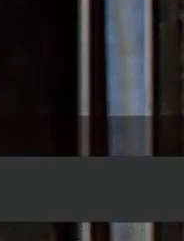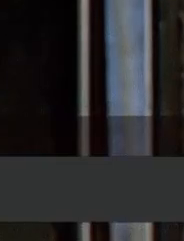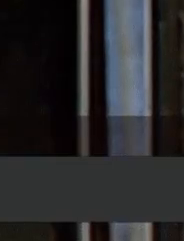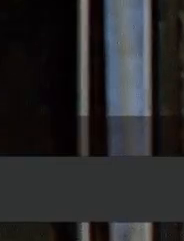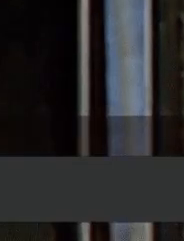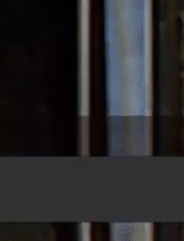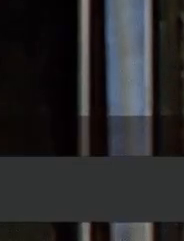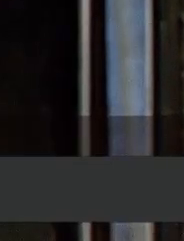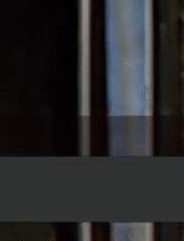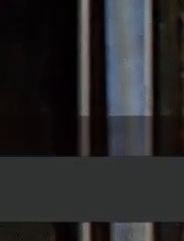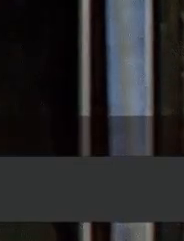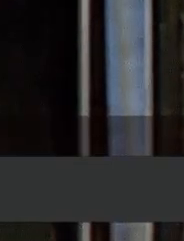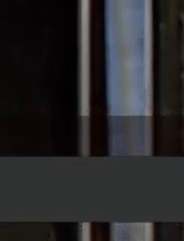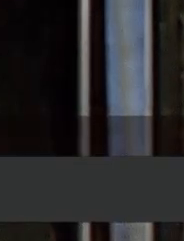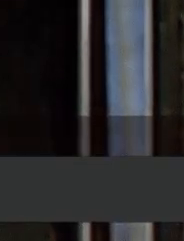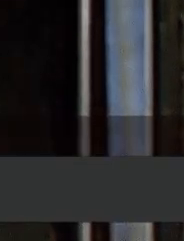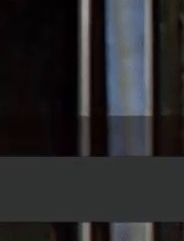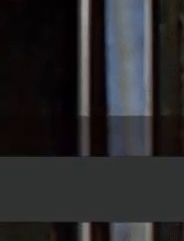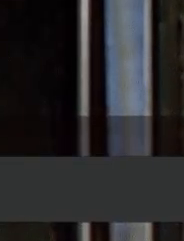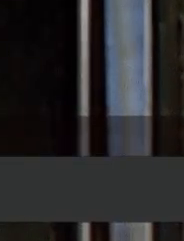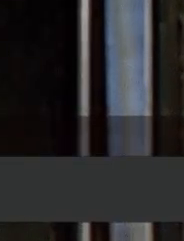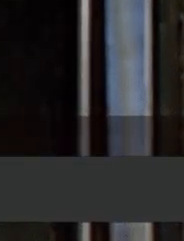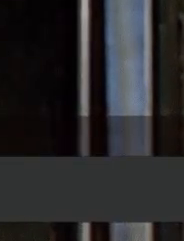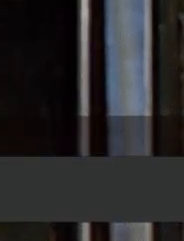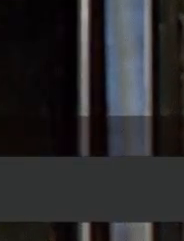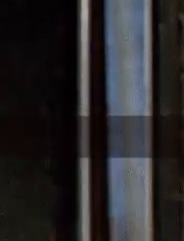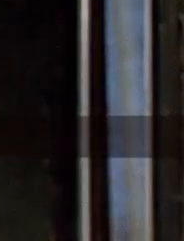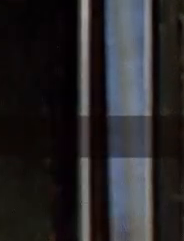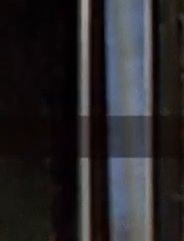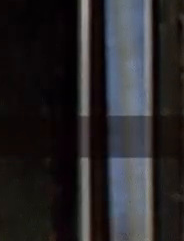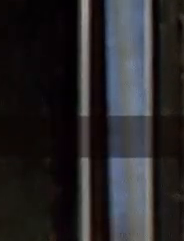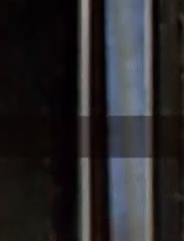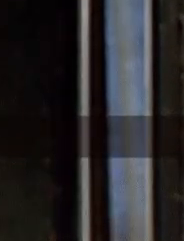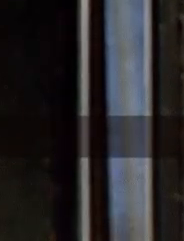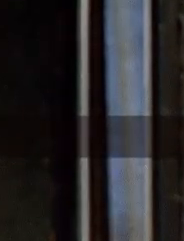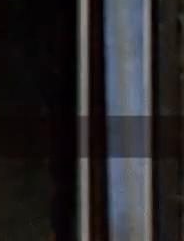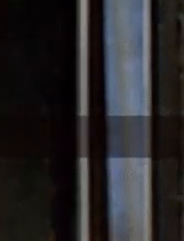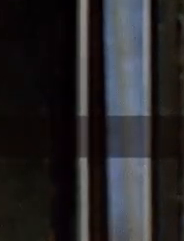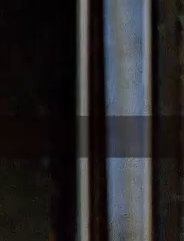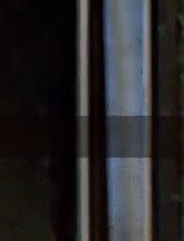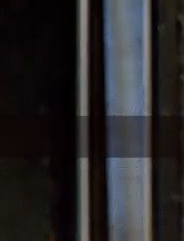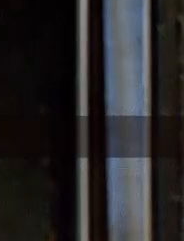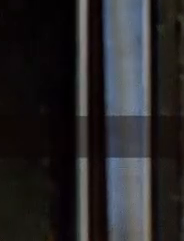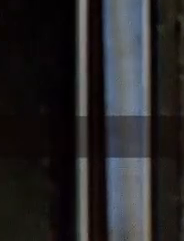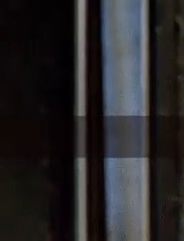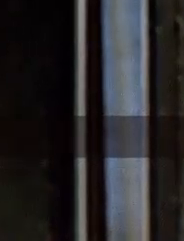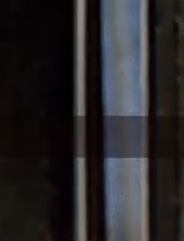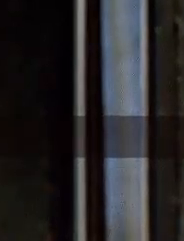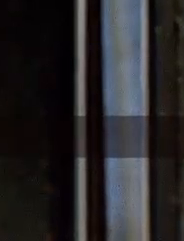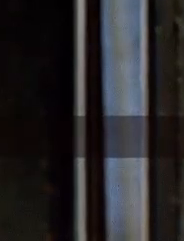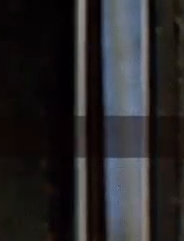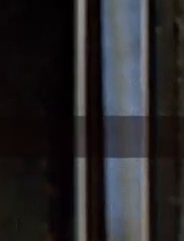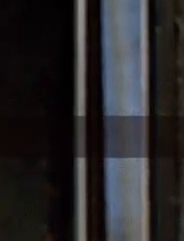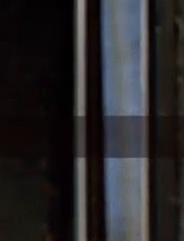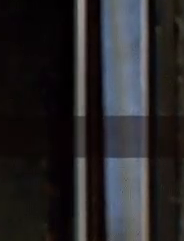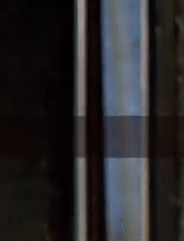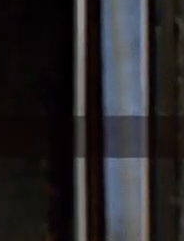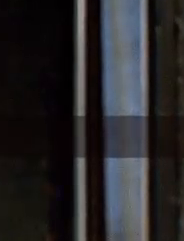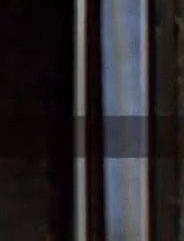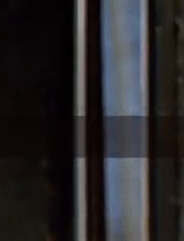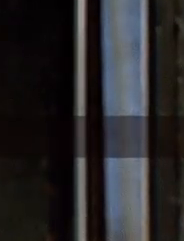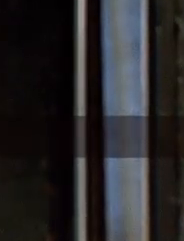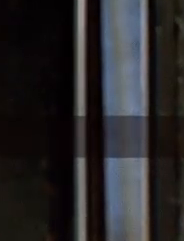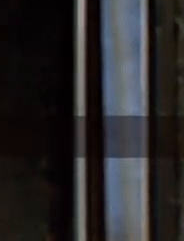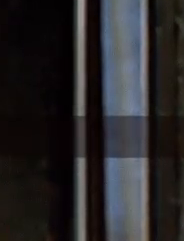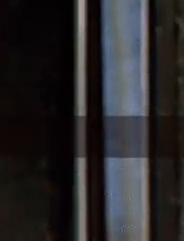secuelas psicológicas, físicas, entonces ahí acudimos fuertemente y eso genera cambios de actitudes y